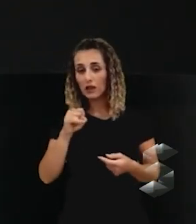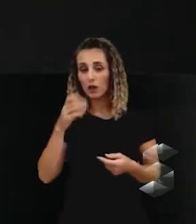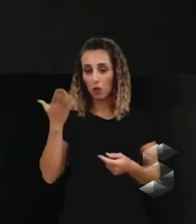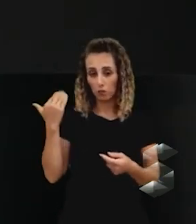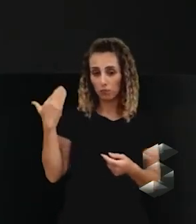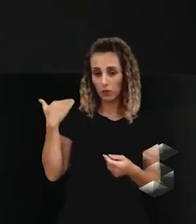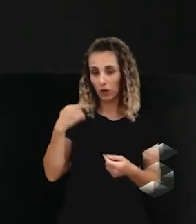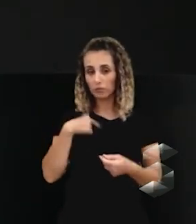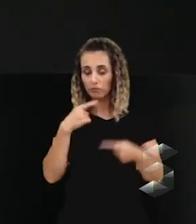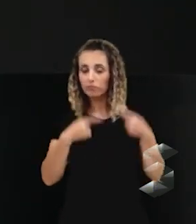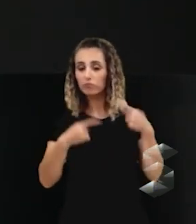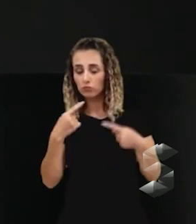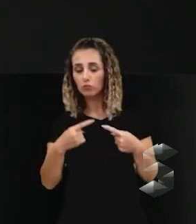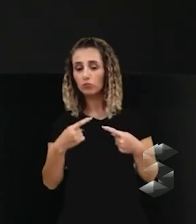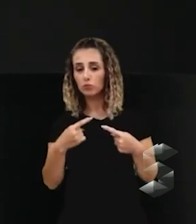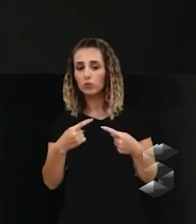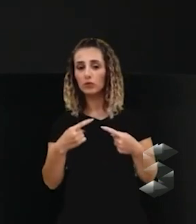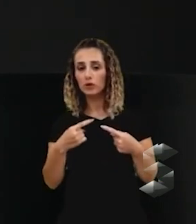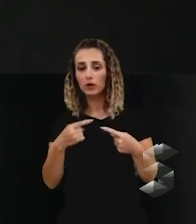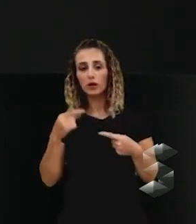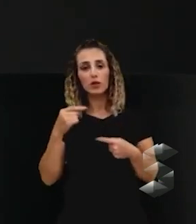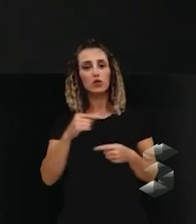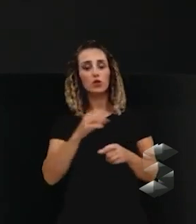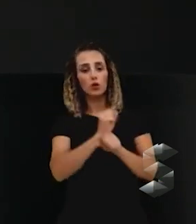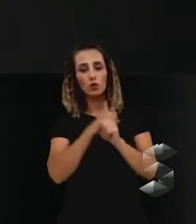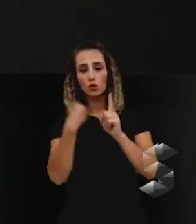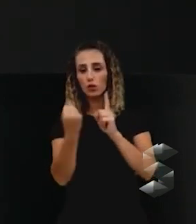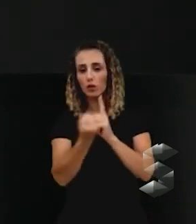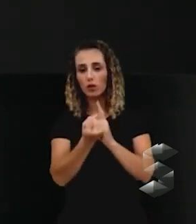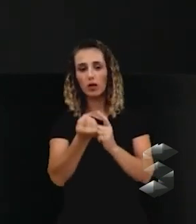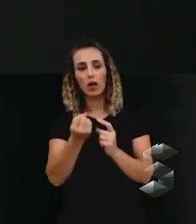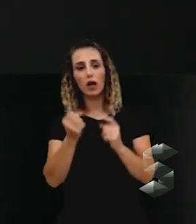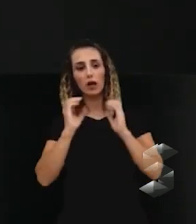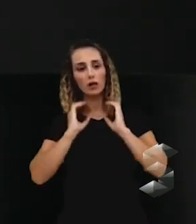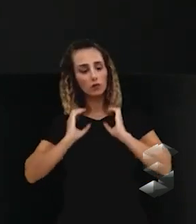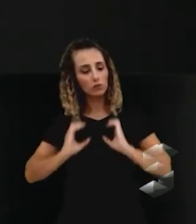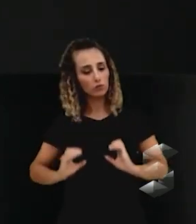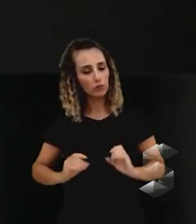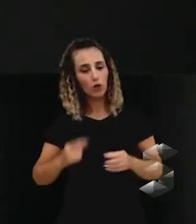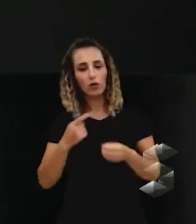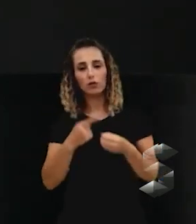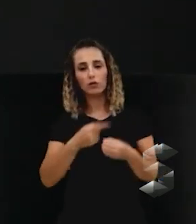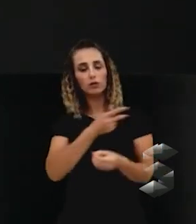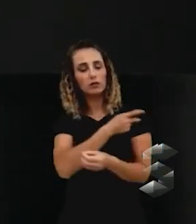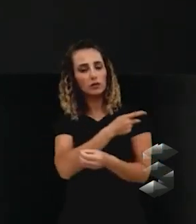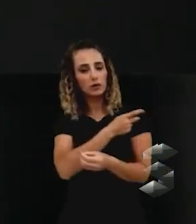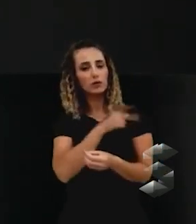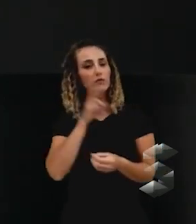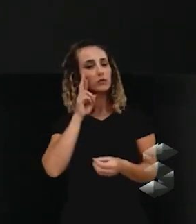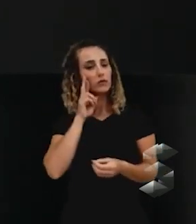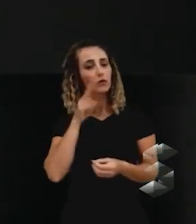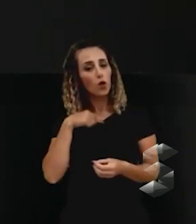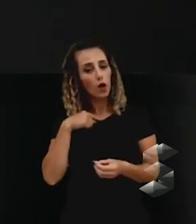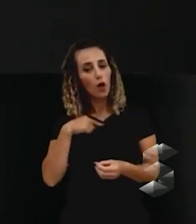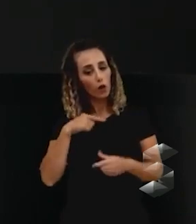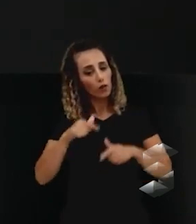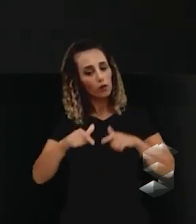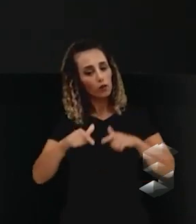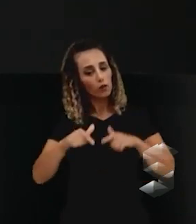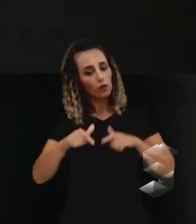mais em prol da nossa sociedade, da nossa cidade, do nosso estado e talvez do nosso